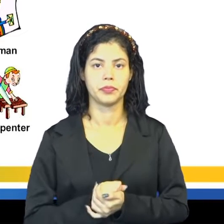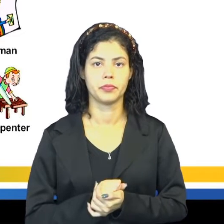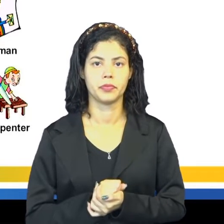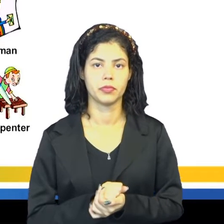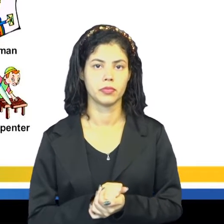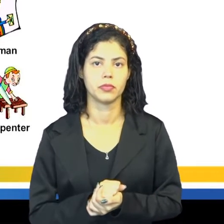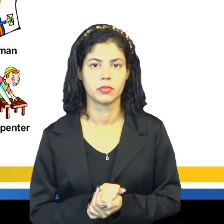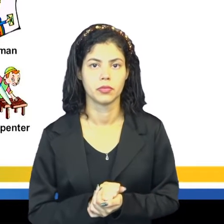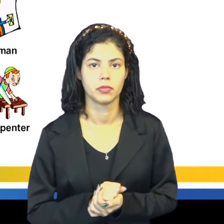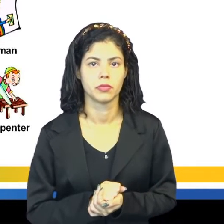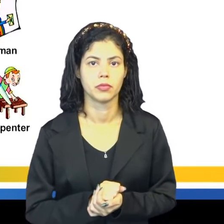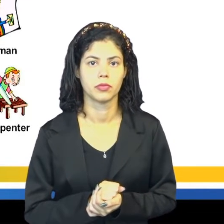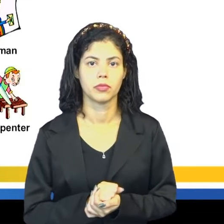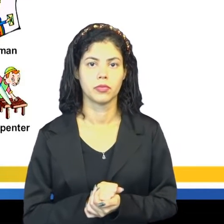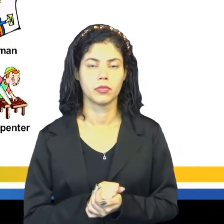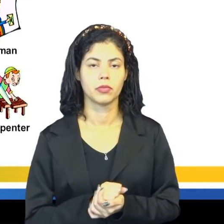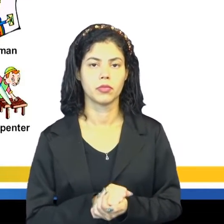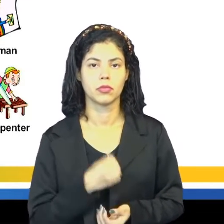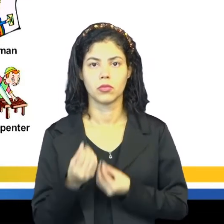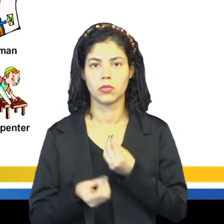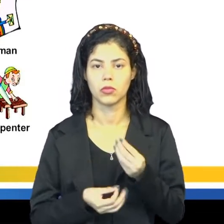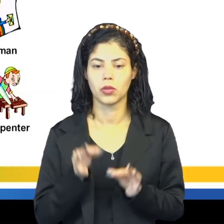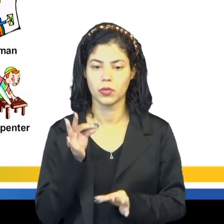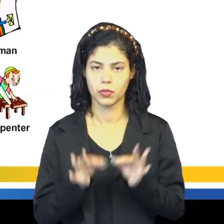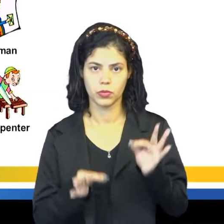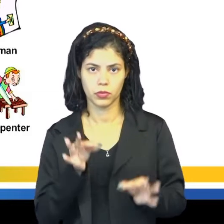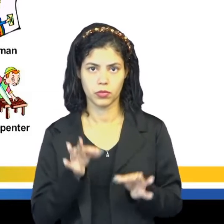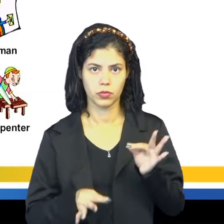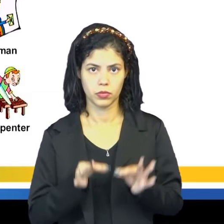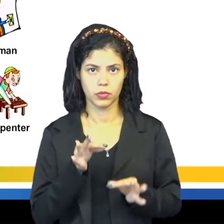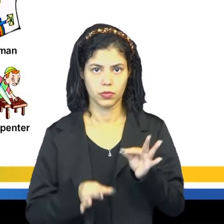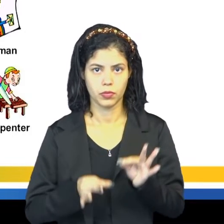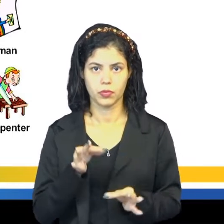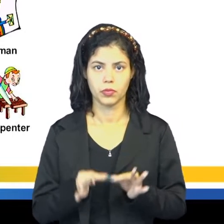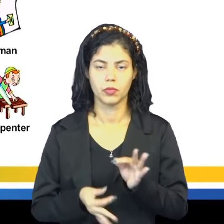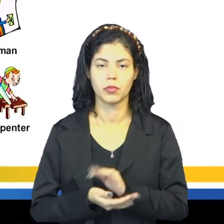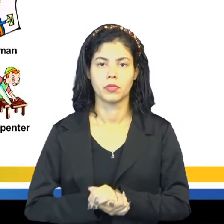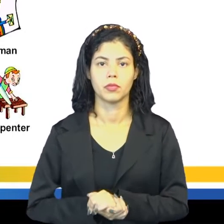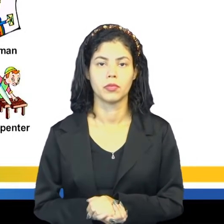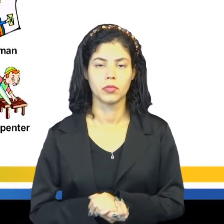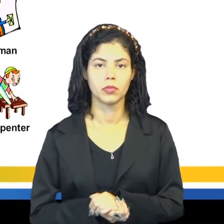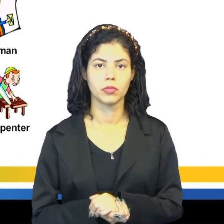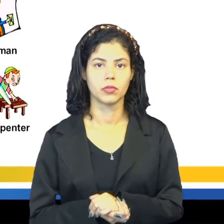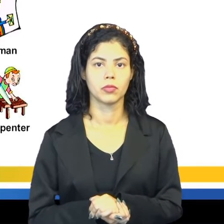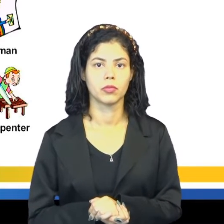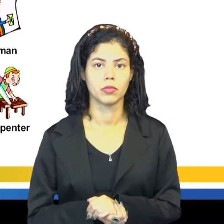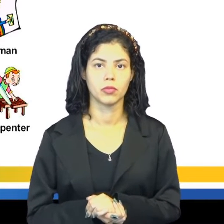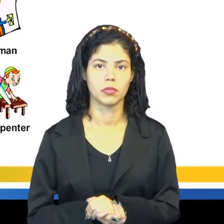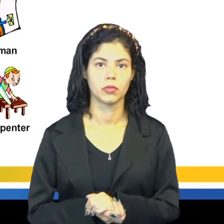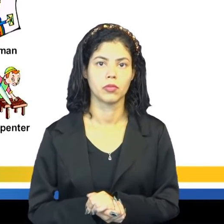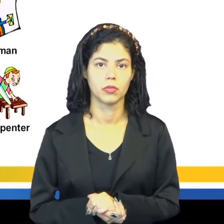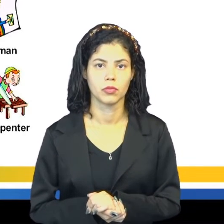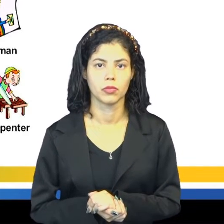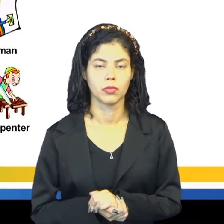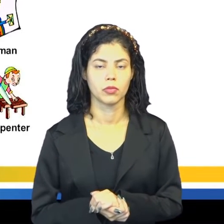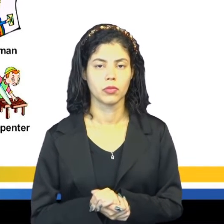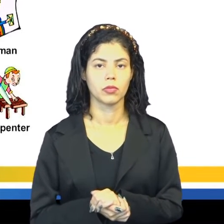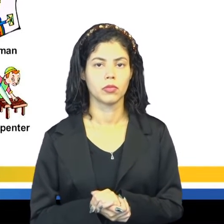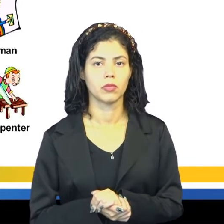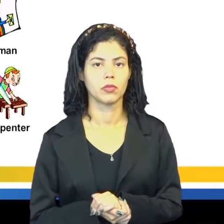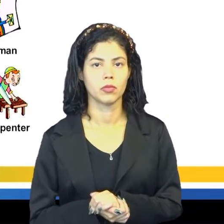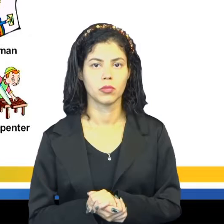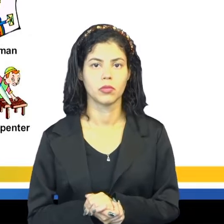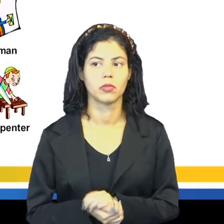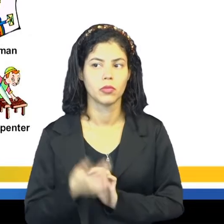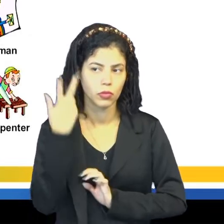temos judge, que serve tanto para juiz quanto para juíza. Nós temos o hairdresser, que é